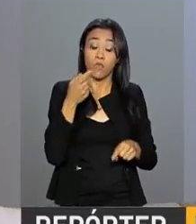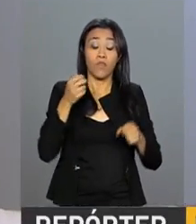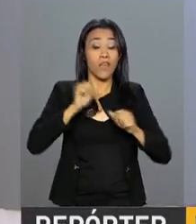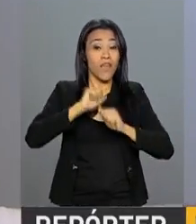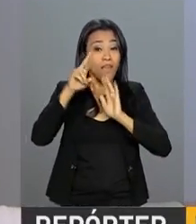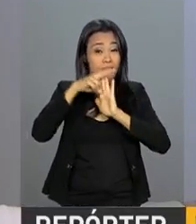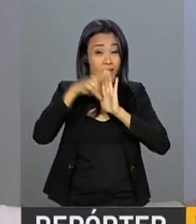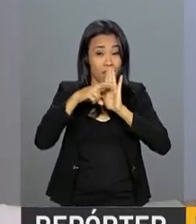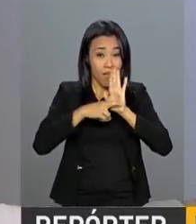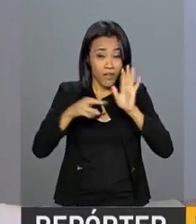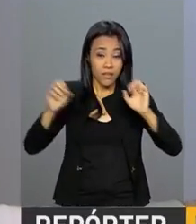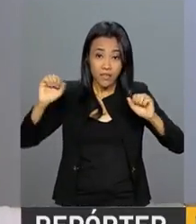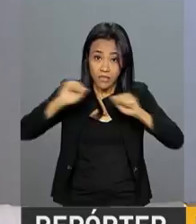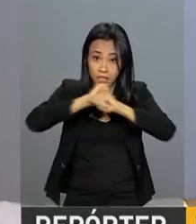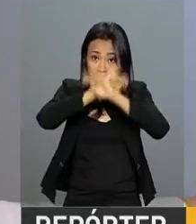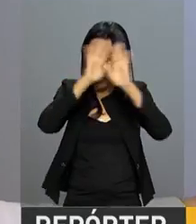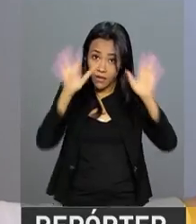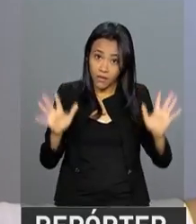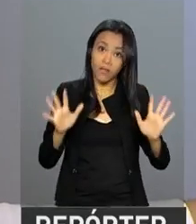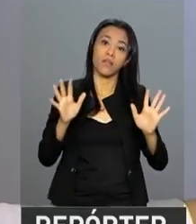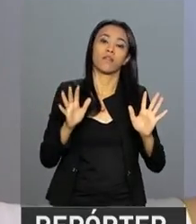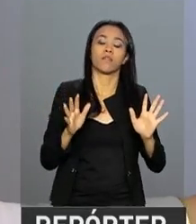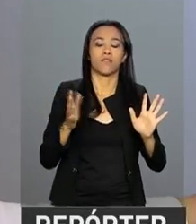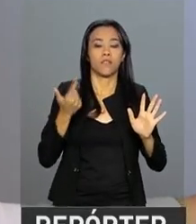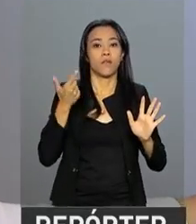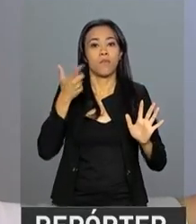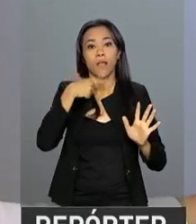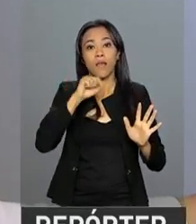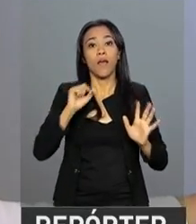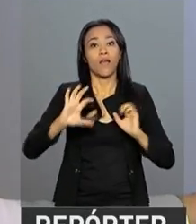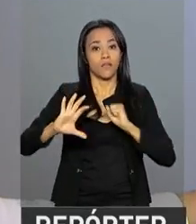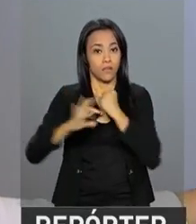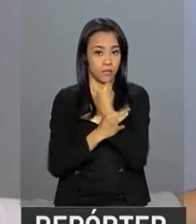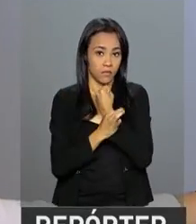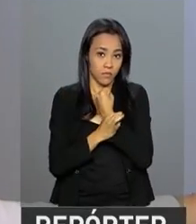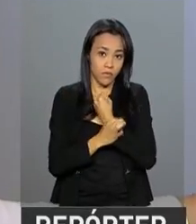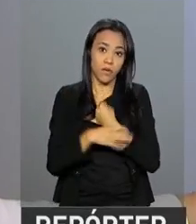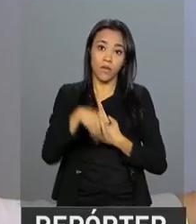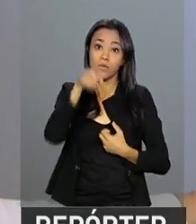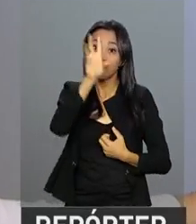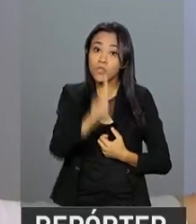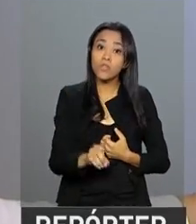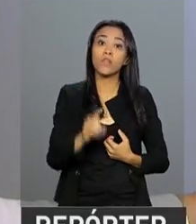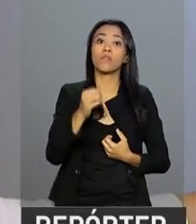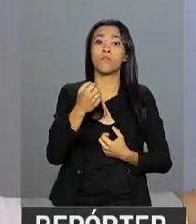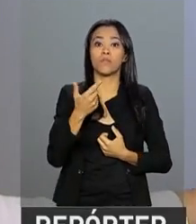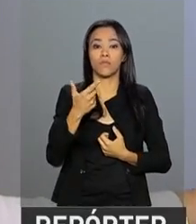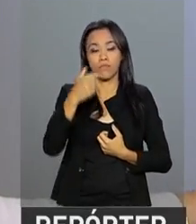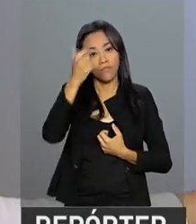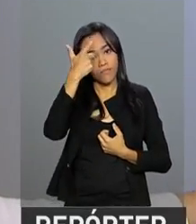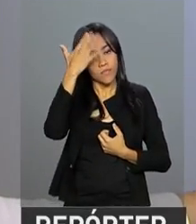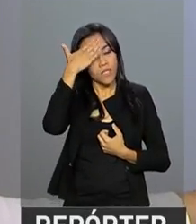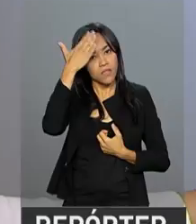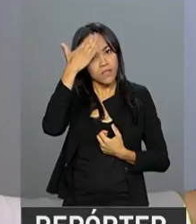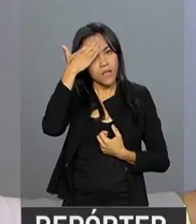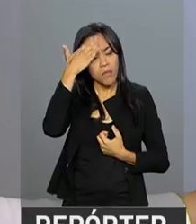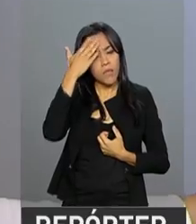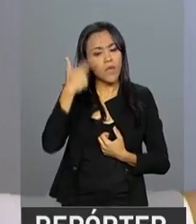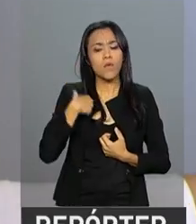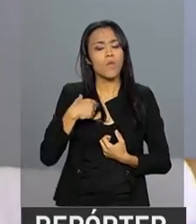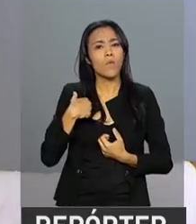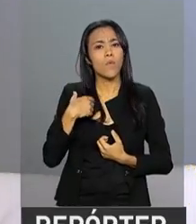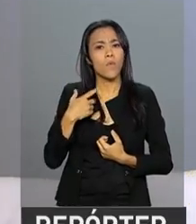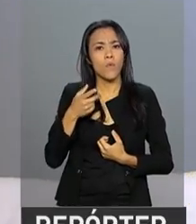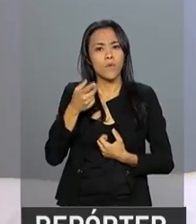processo de credenciamento e principalmente da garantia dos direitos do condutor de saber o resultado